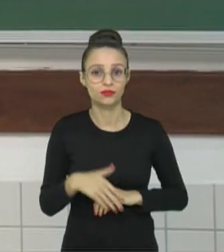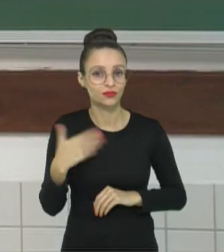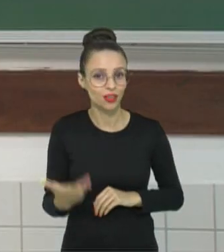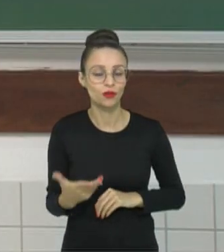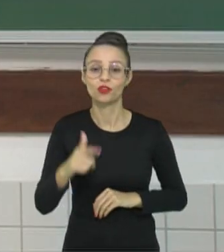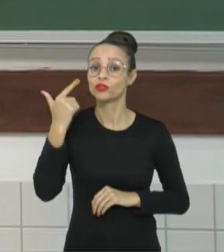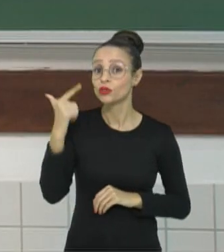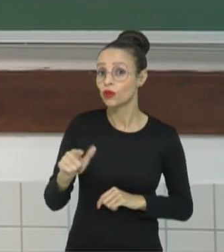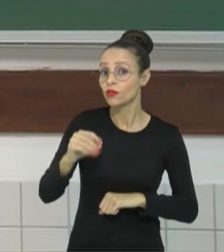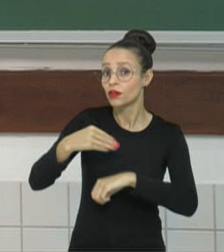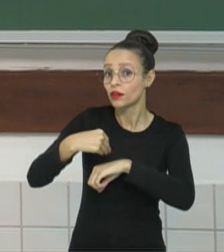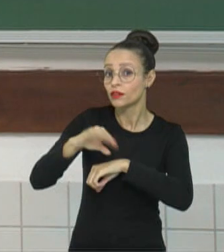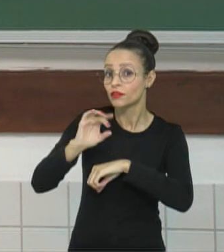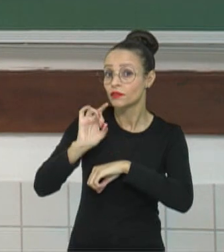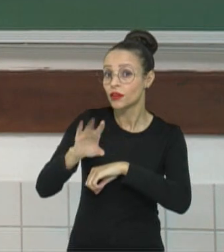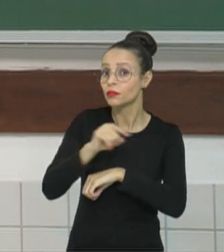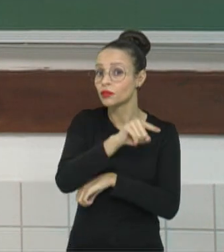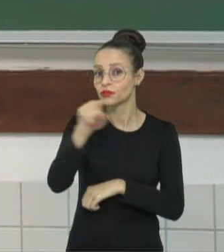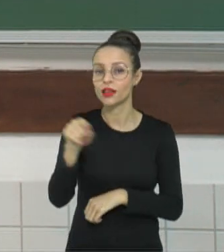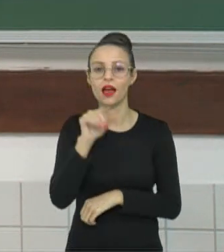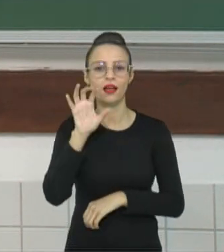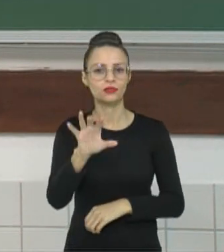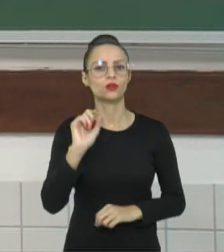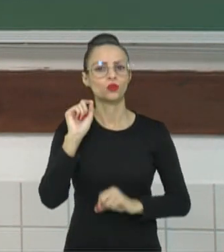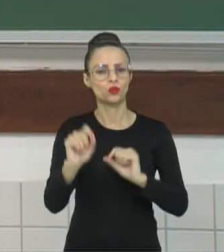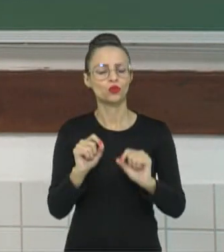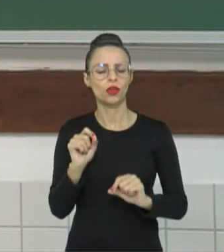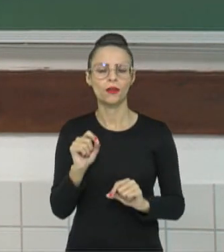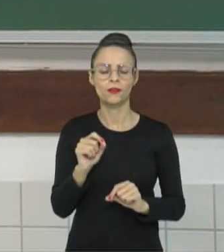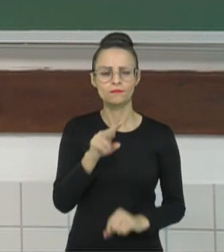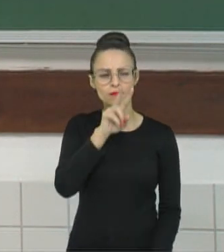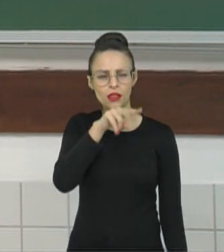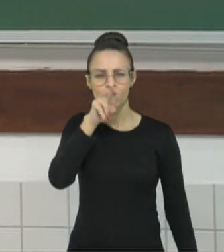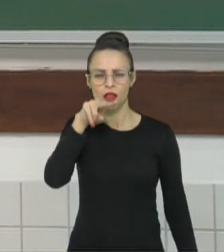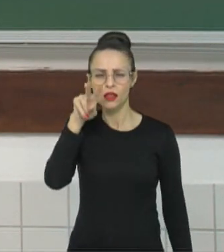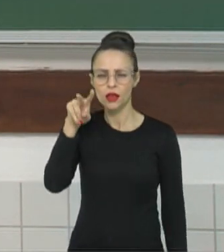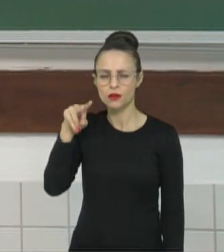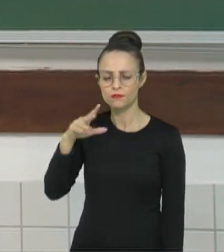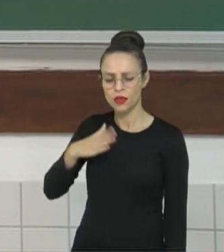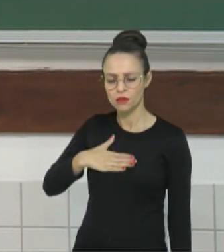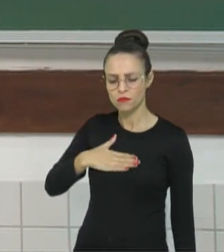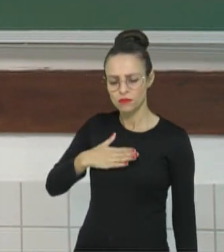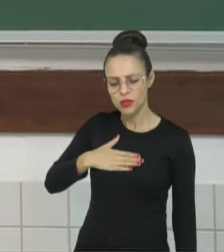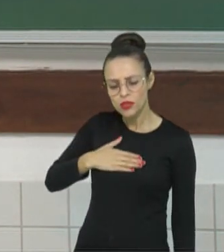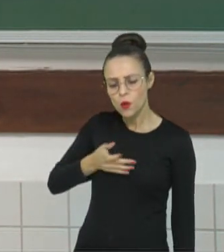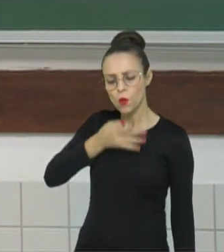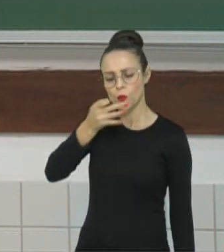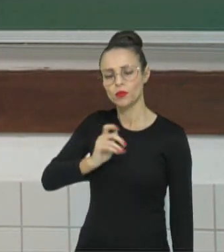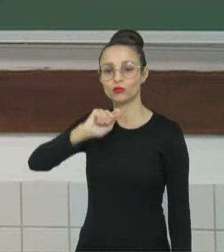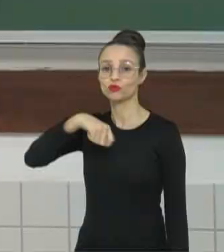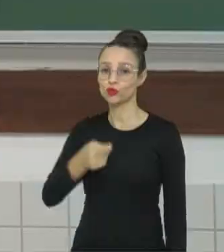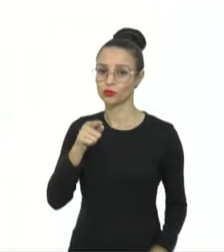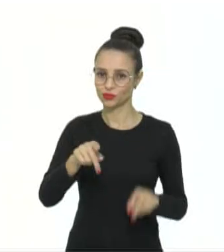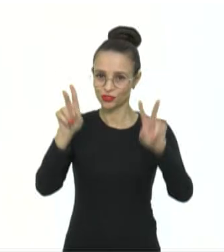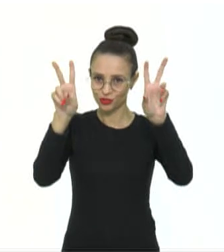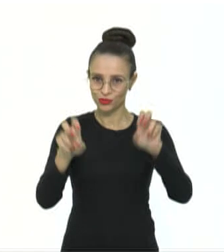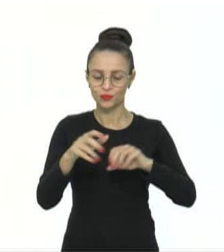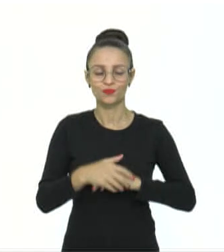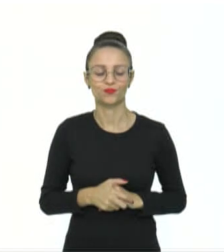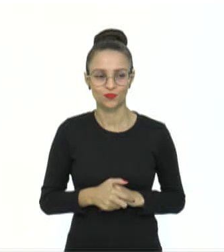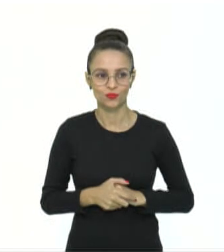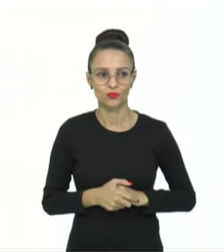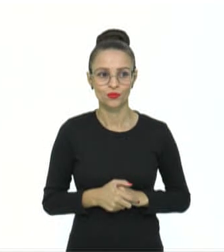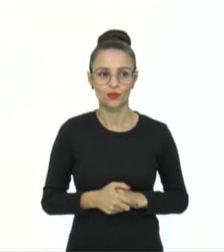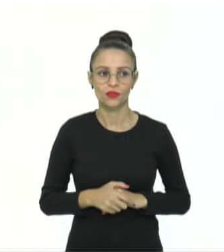de novo digo para vocês, e assim a gente vai fazendo o quê? Formando a nossa opinião sobre determinado assunto. Tudo que foi